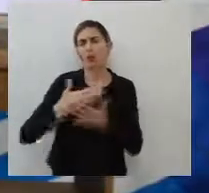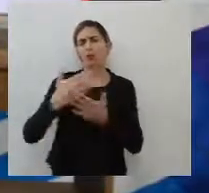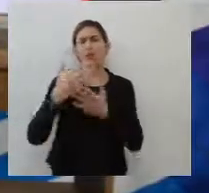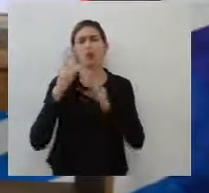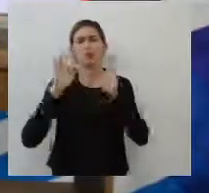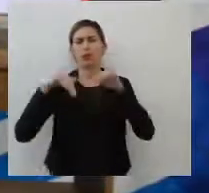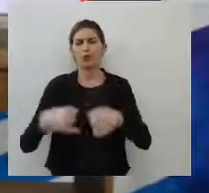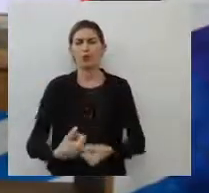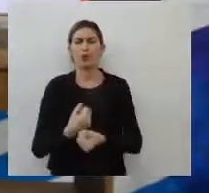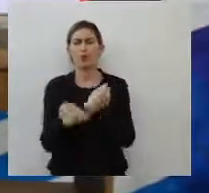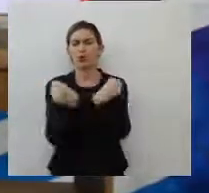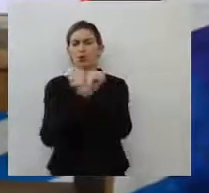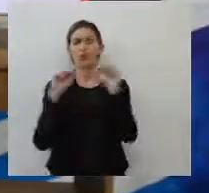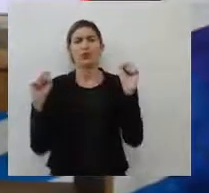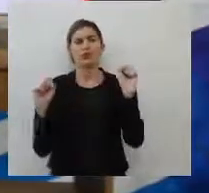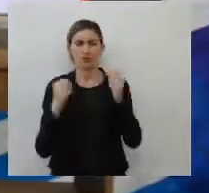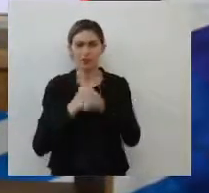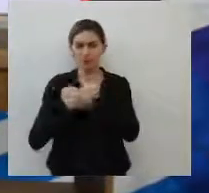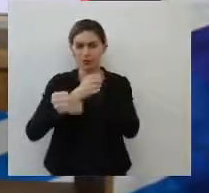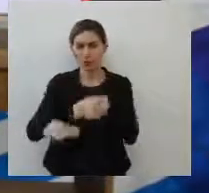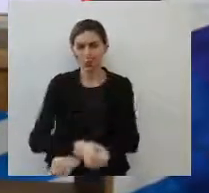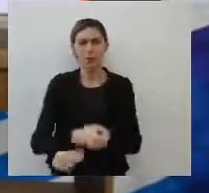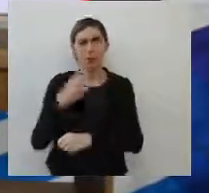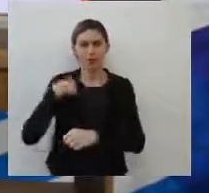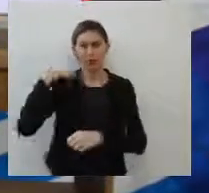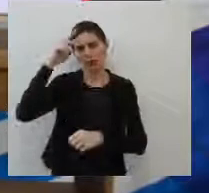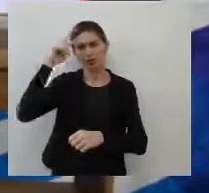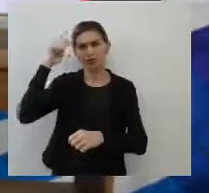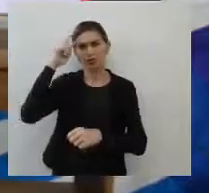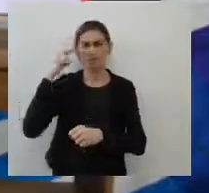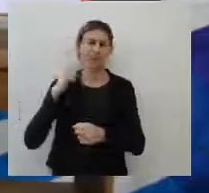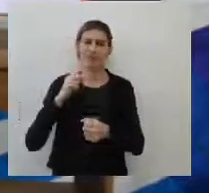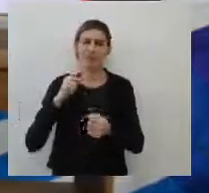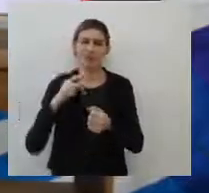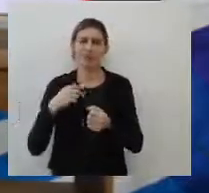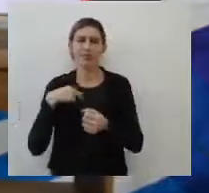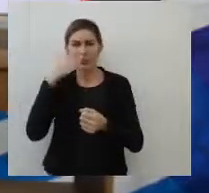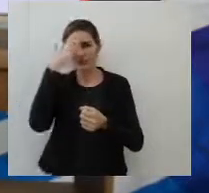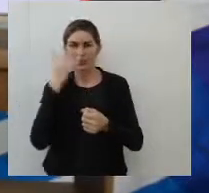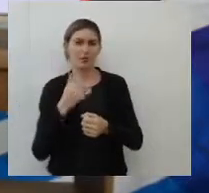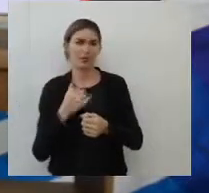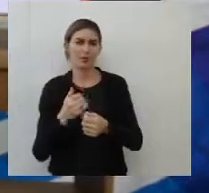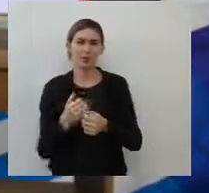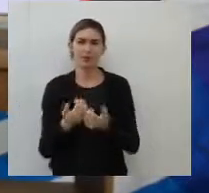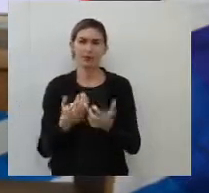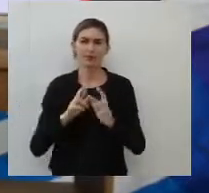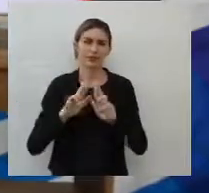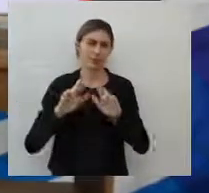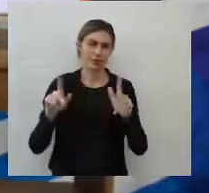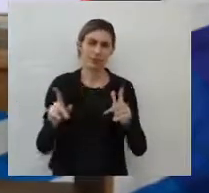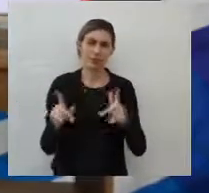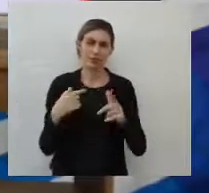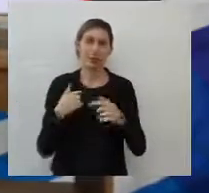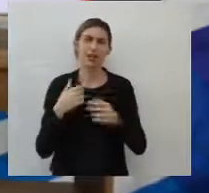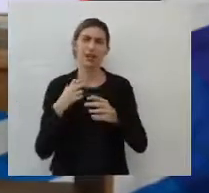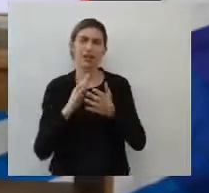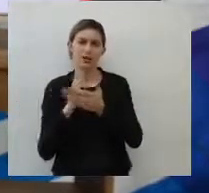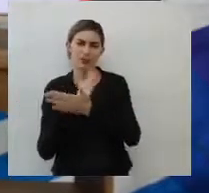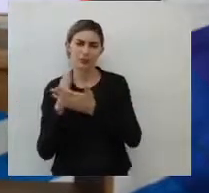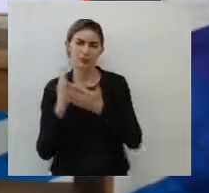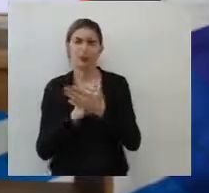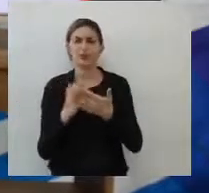da escravidão. E nós, historiadores, sabemos que não foi bem assim. Tá? Então, essas questões